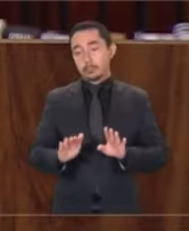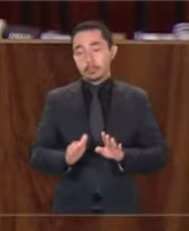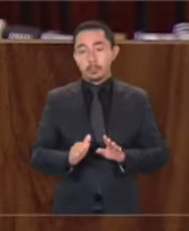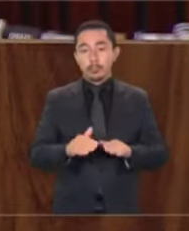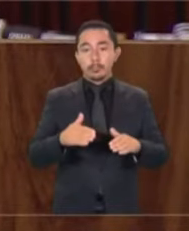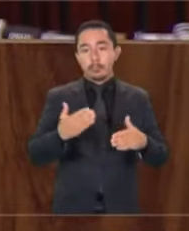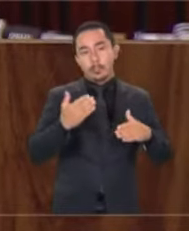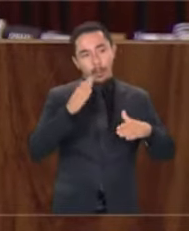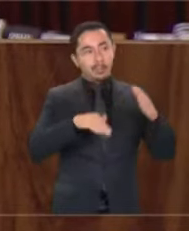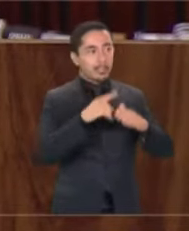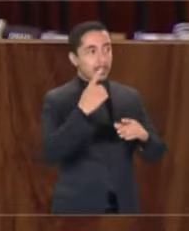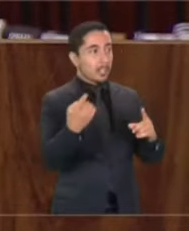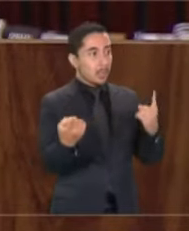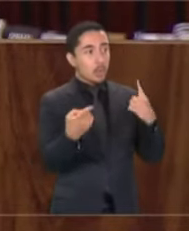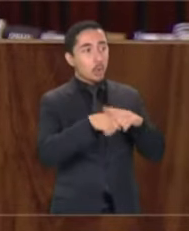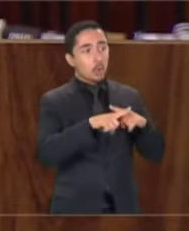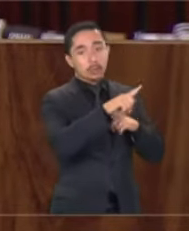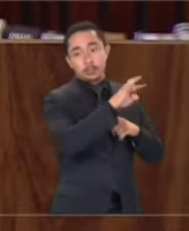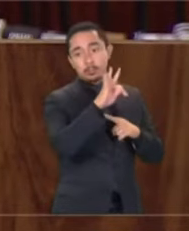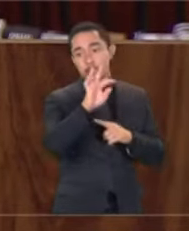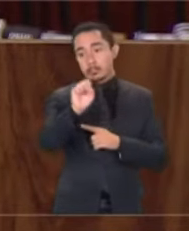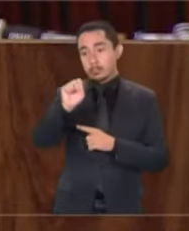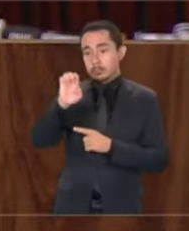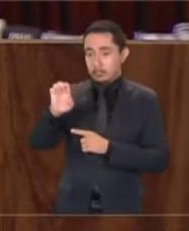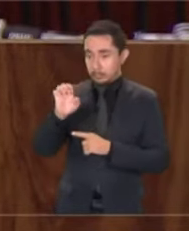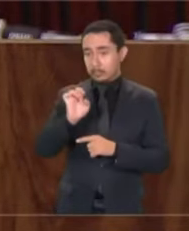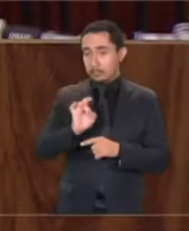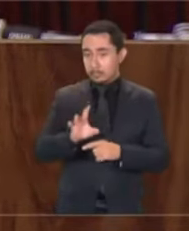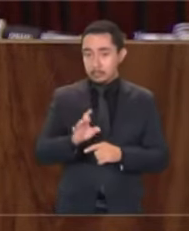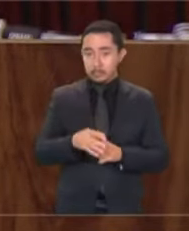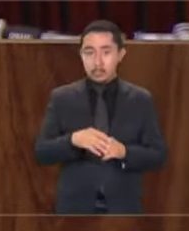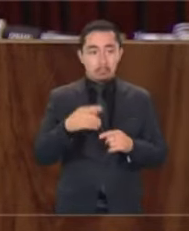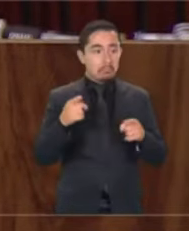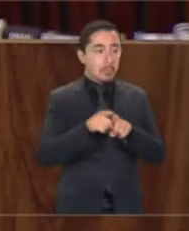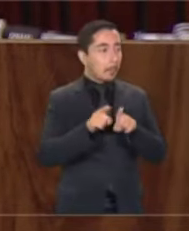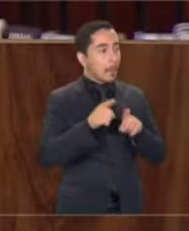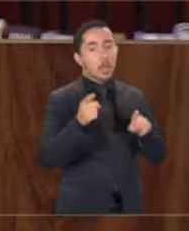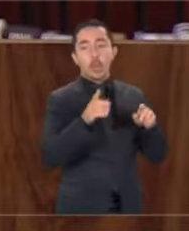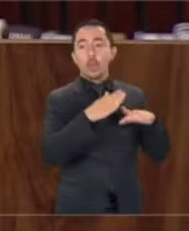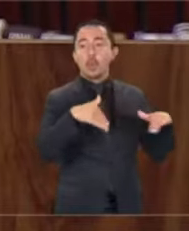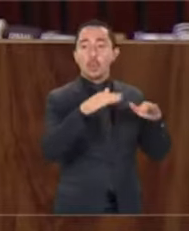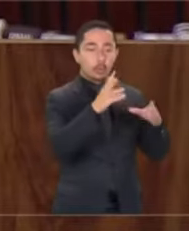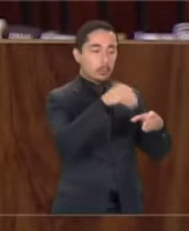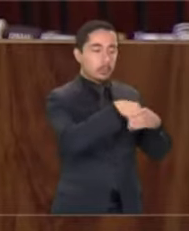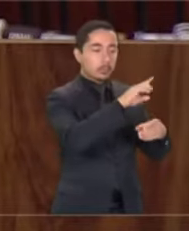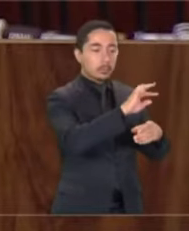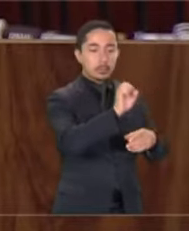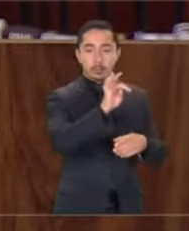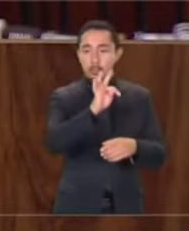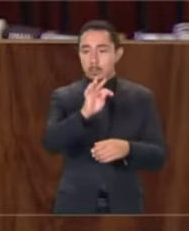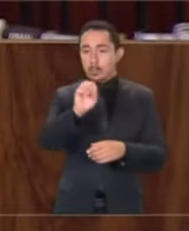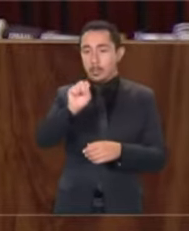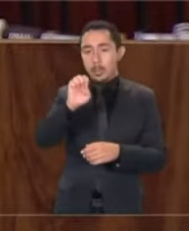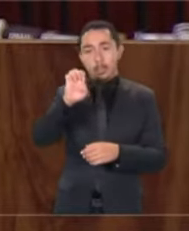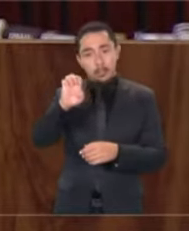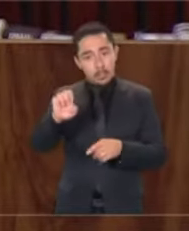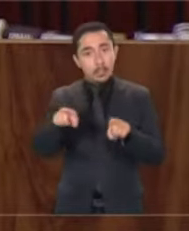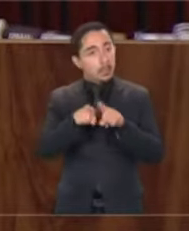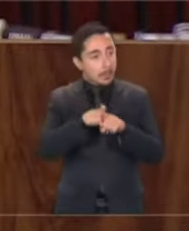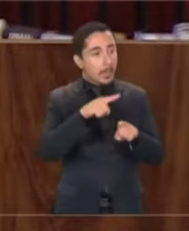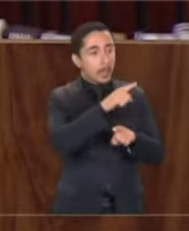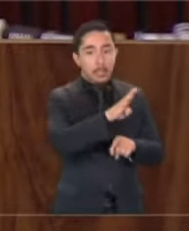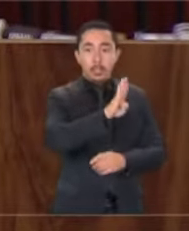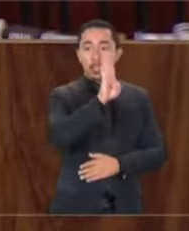mesmo, contra o TSE, seus membros e o então candidato Luiz Inácio Lula da